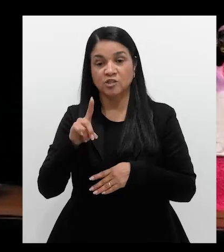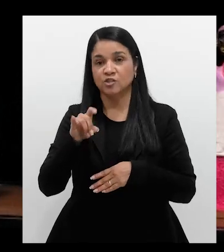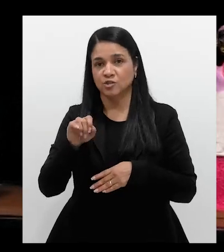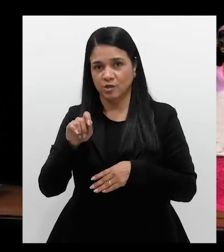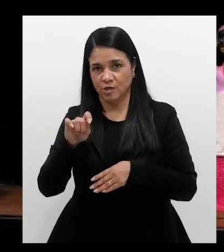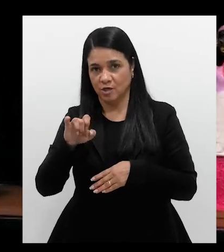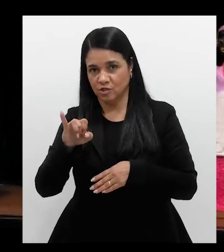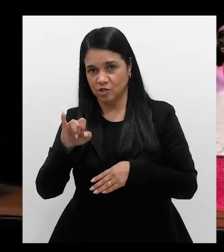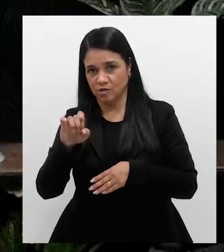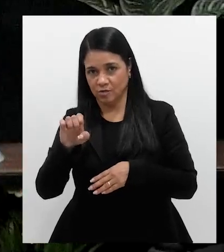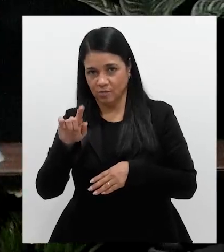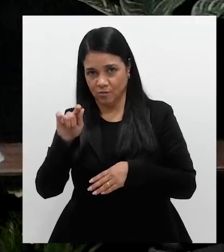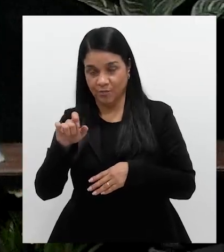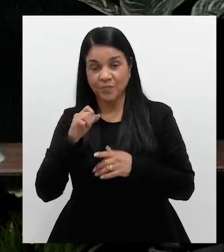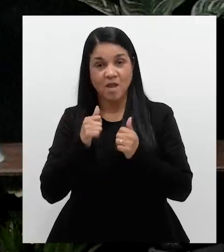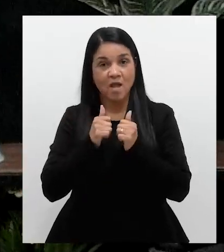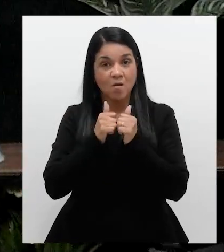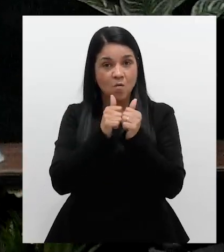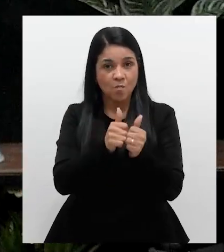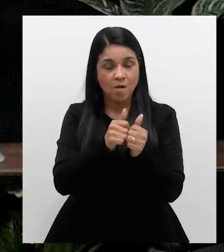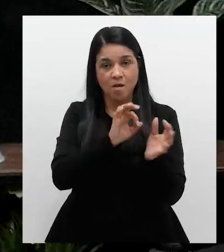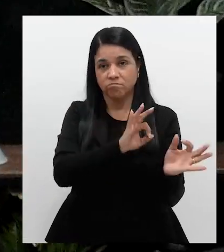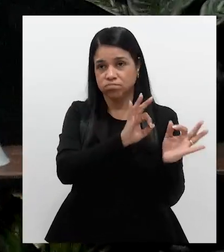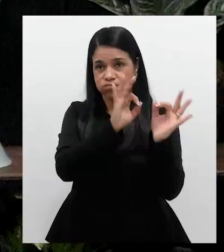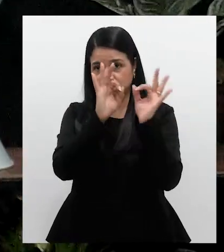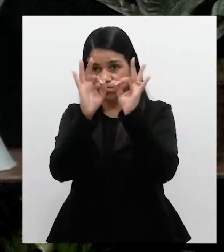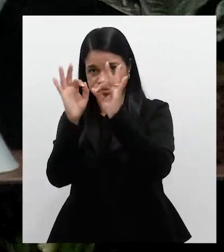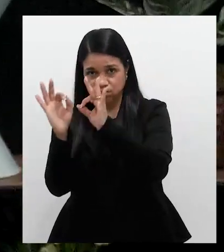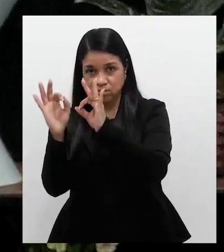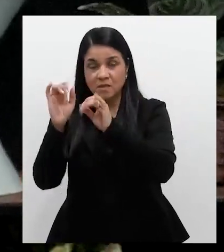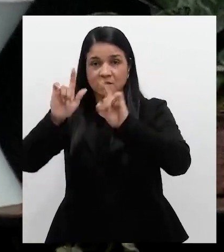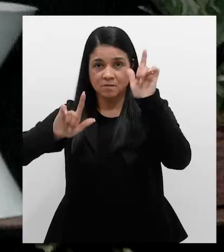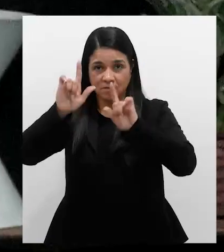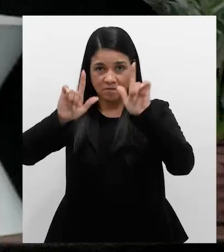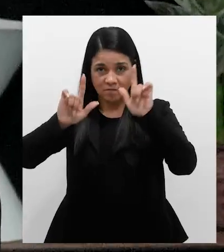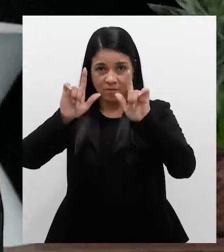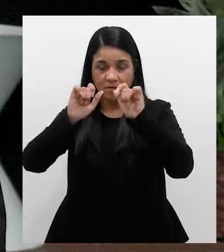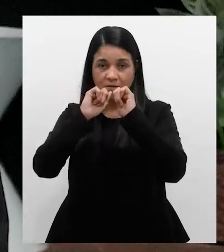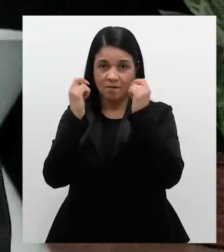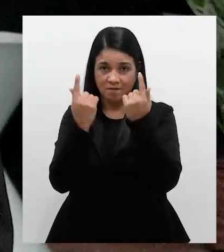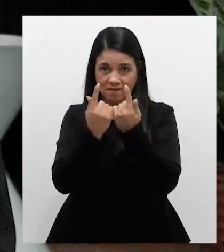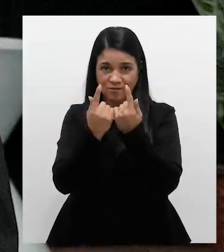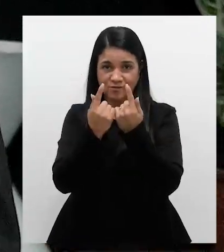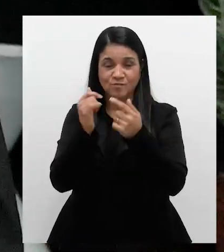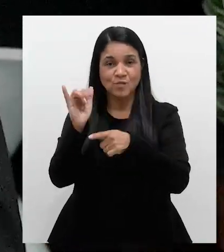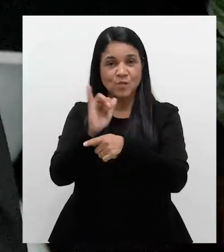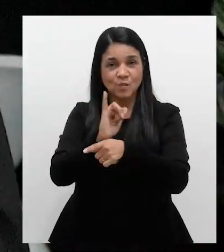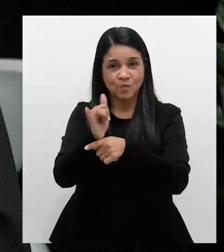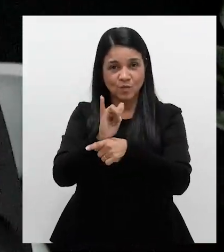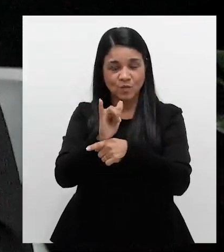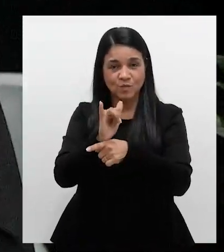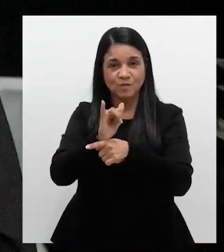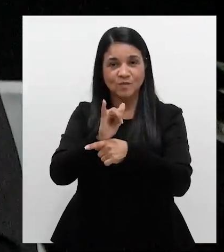Diego Michelini Carvalho Ribeiro. Você pode acompanhar esses e outros programas da TV Alerj no